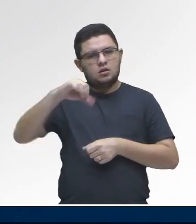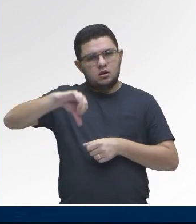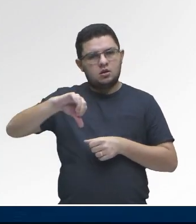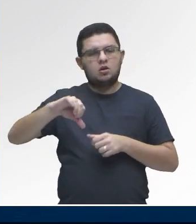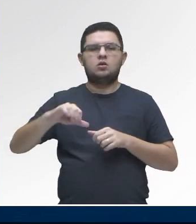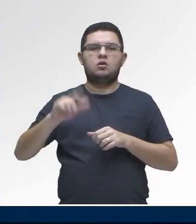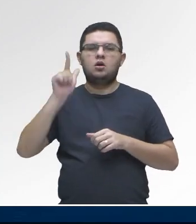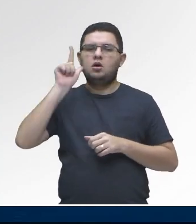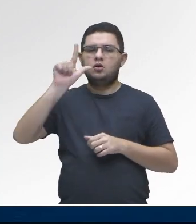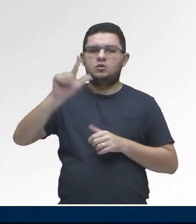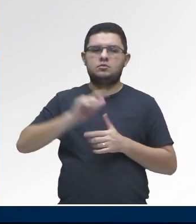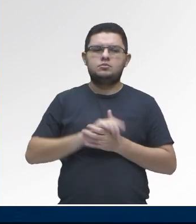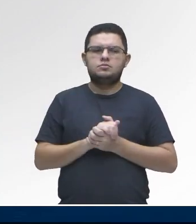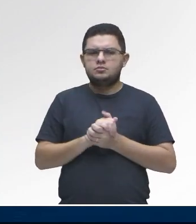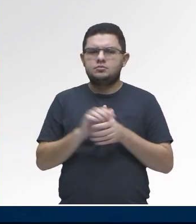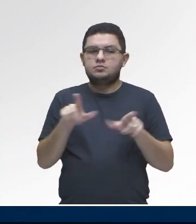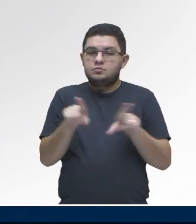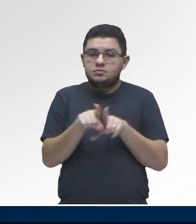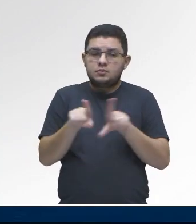é